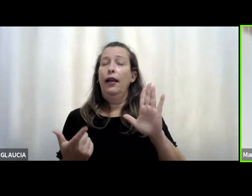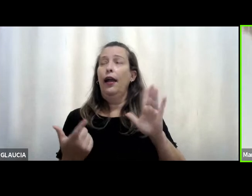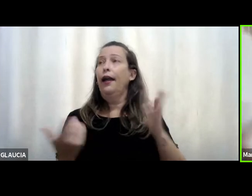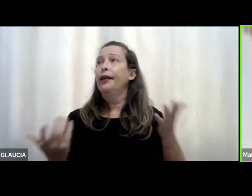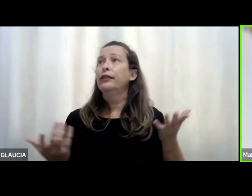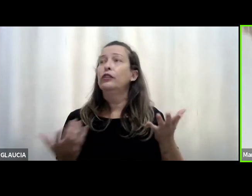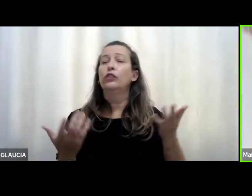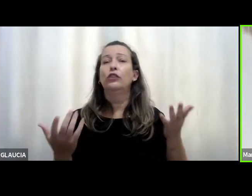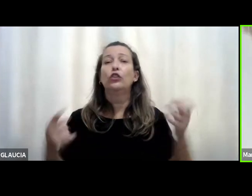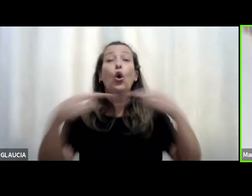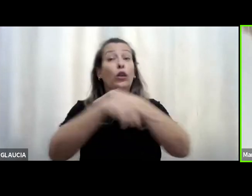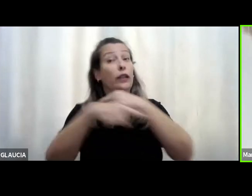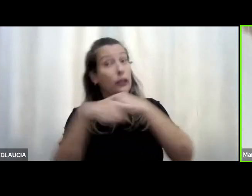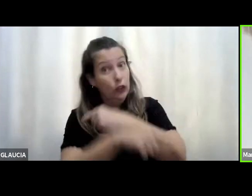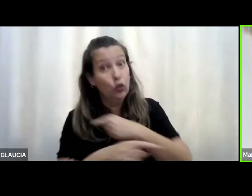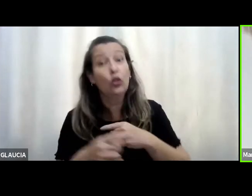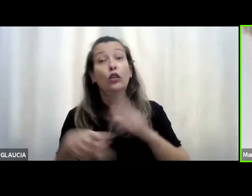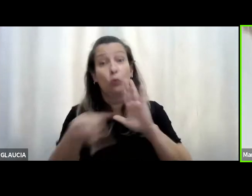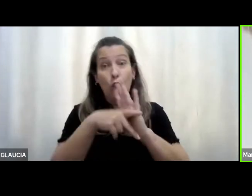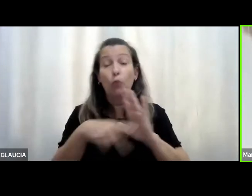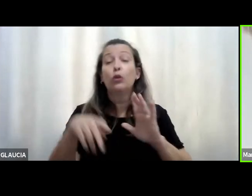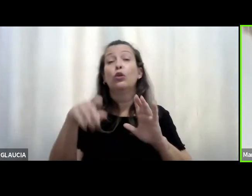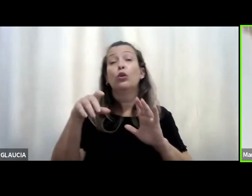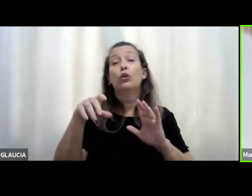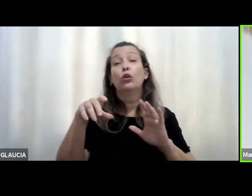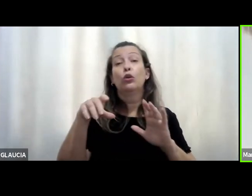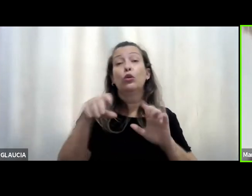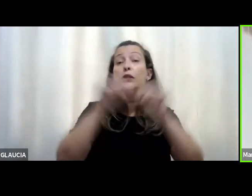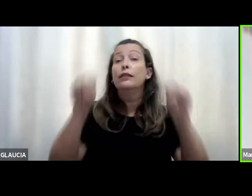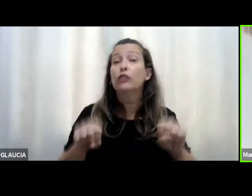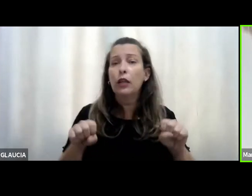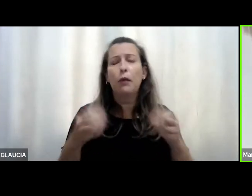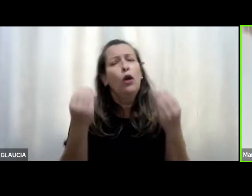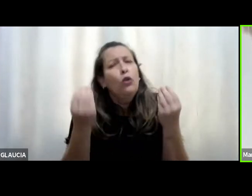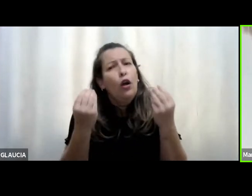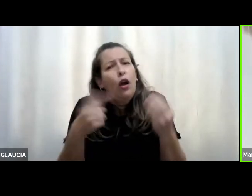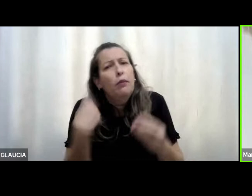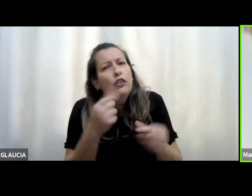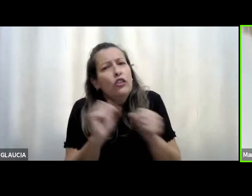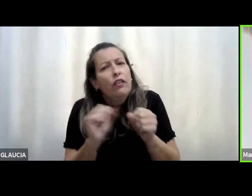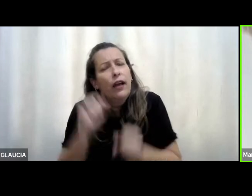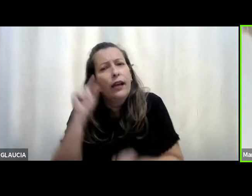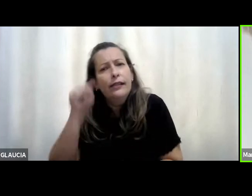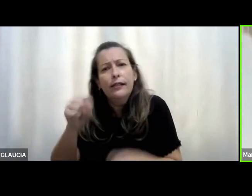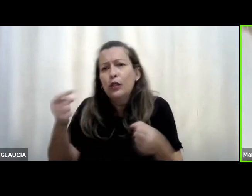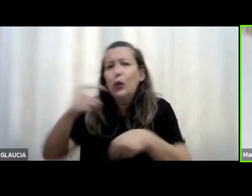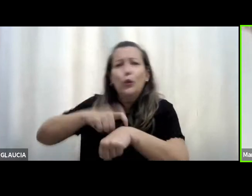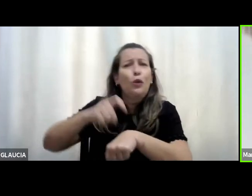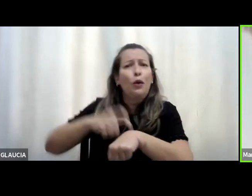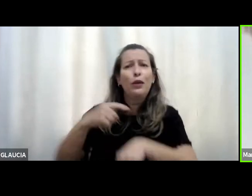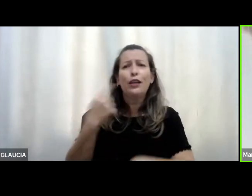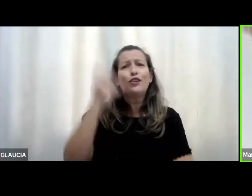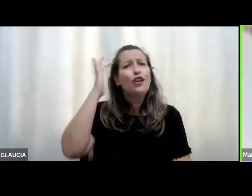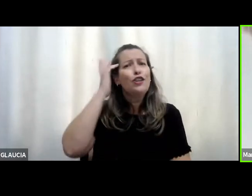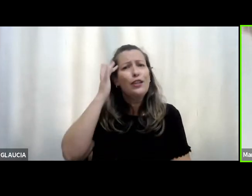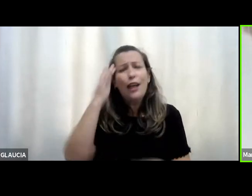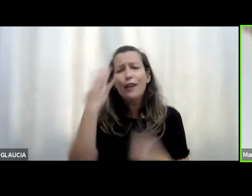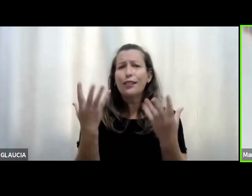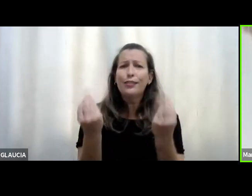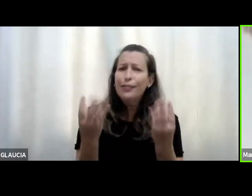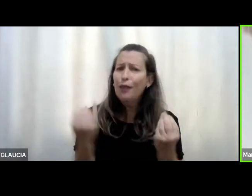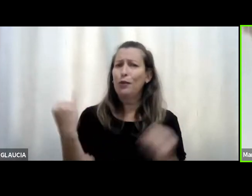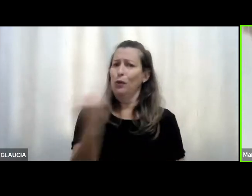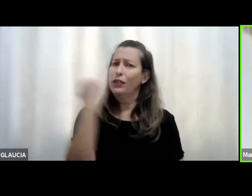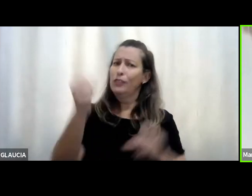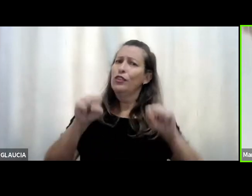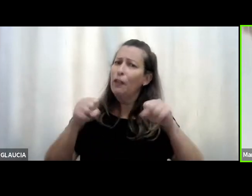as contradições do sistema. Como é que a gente faz isso num momento que a gente acha tão importante defender o sistema,